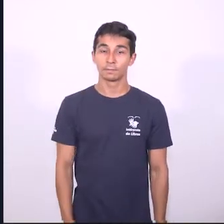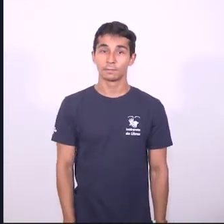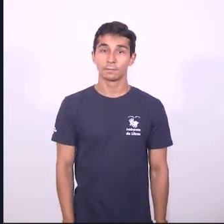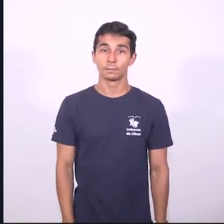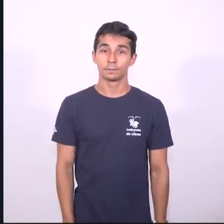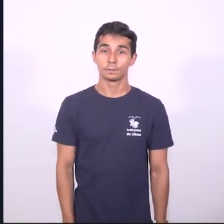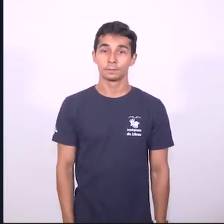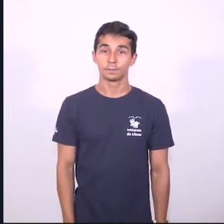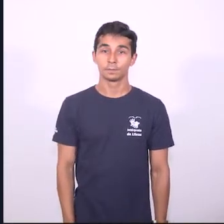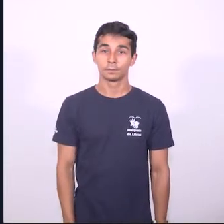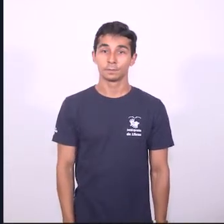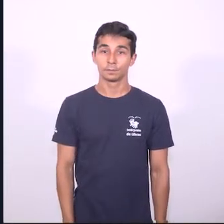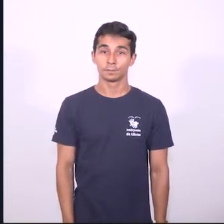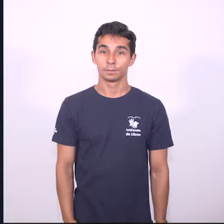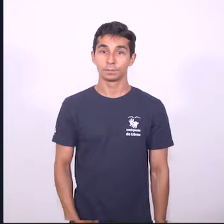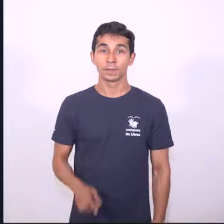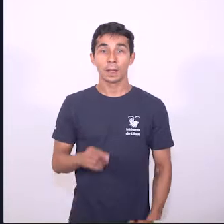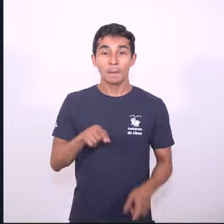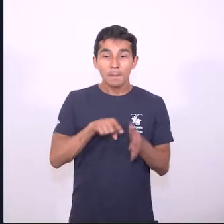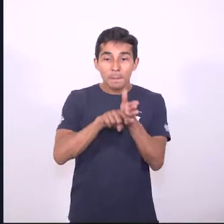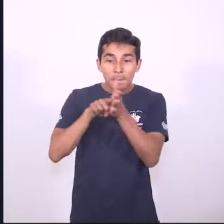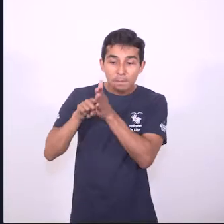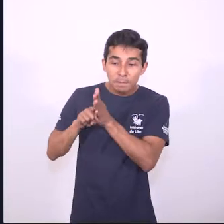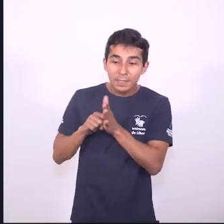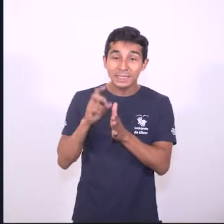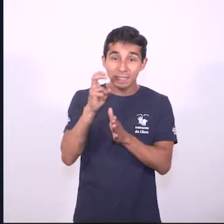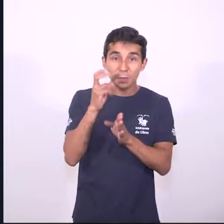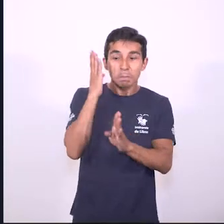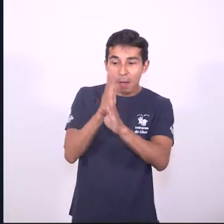em cinco amostras. Então, o resultado,